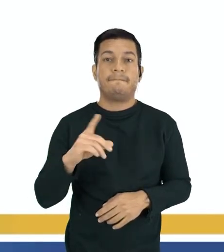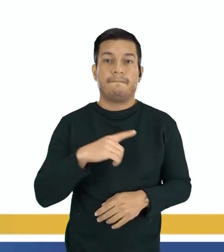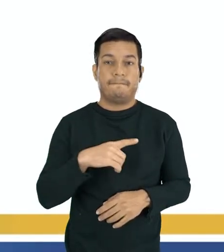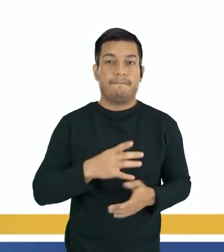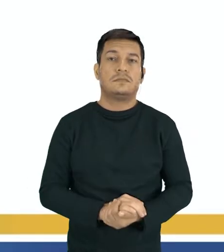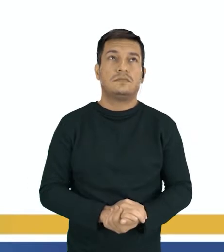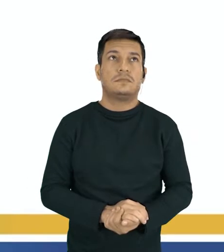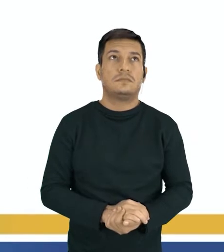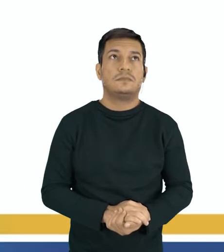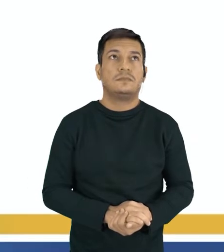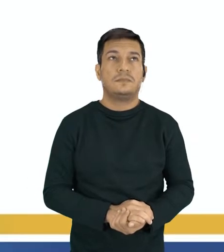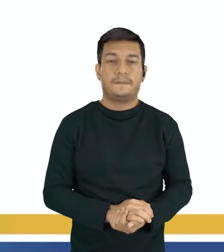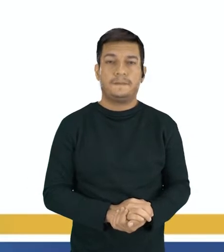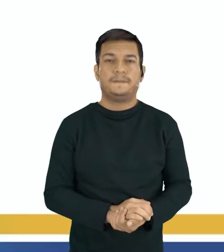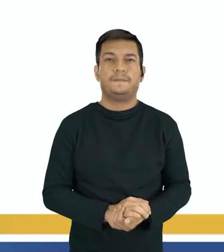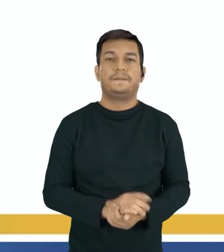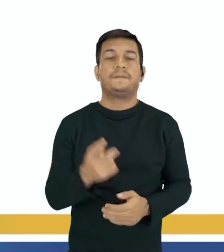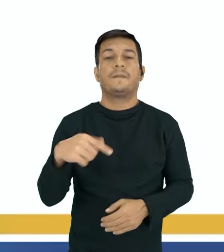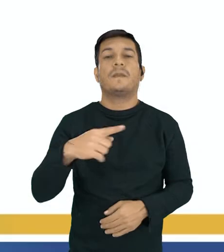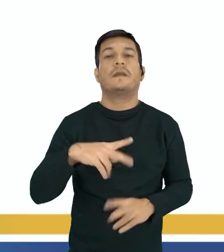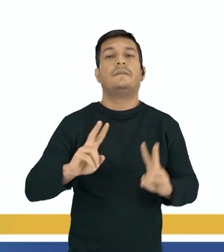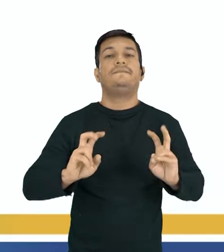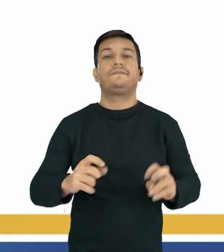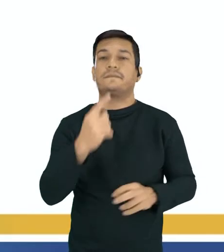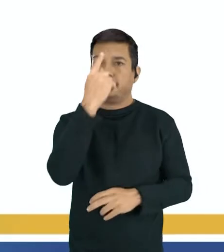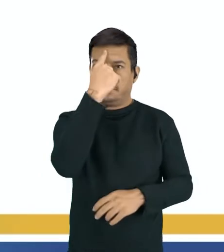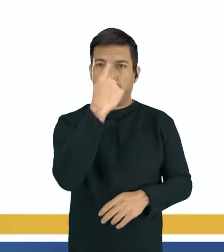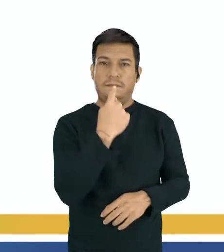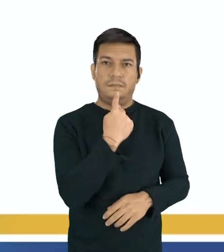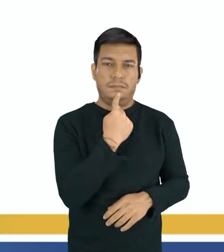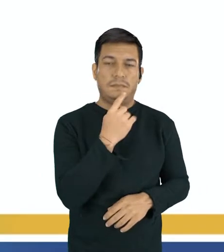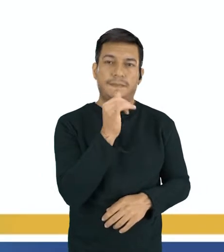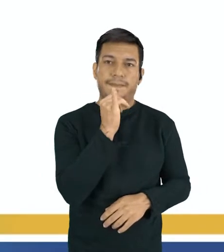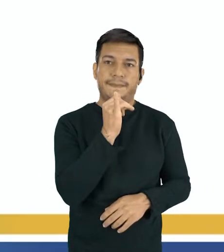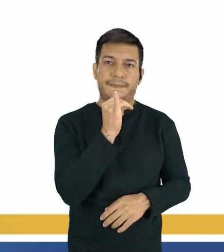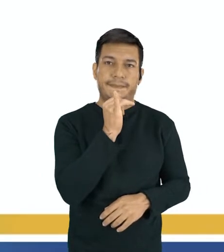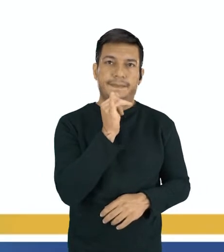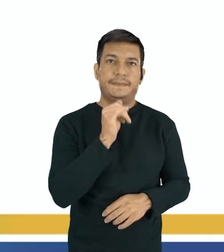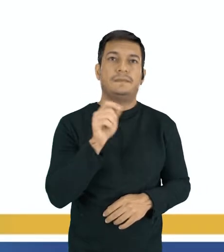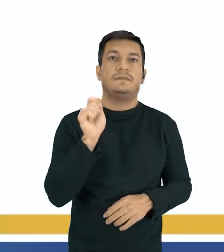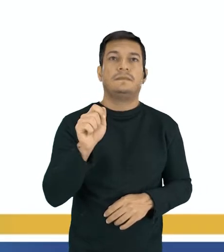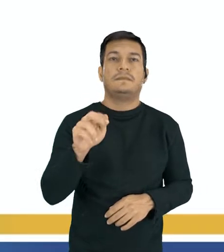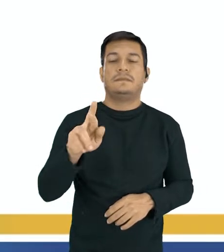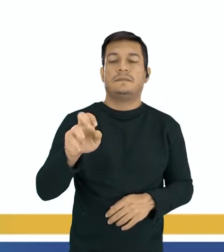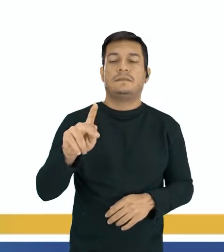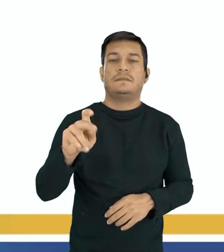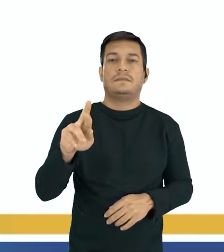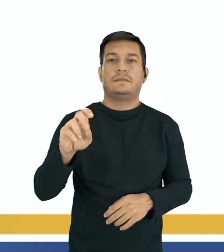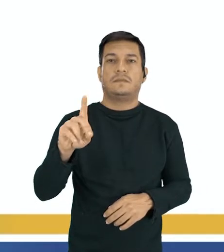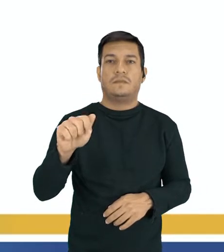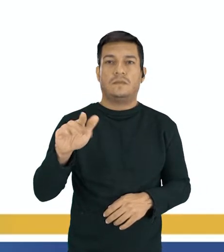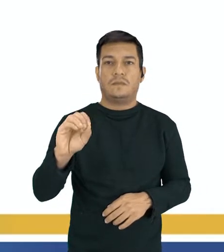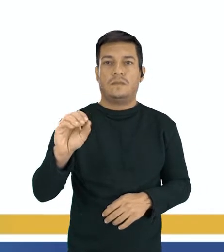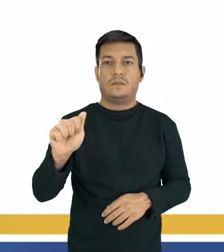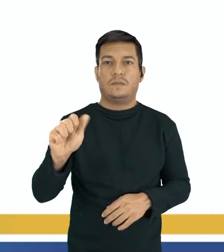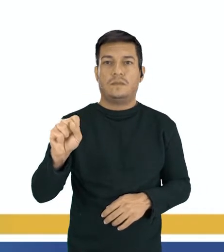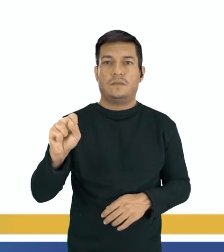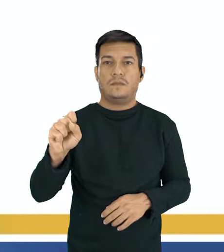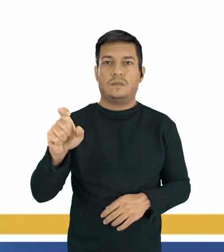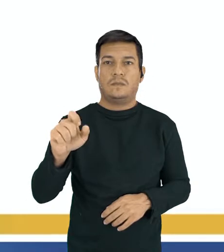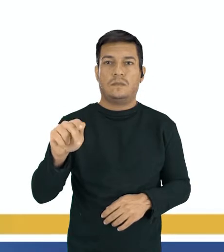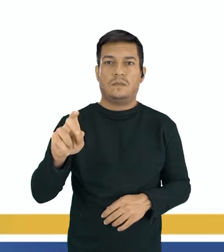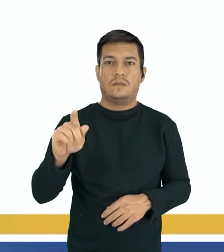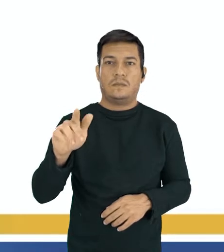esse indivíduo. Então, vocês podem observar na imagem um exemplo de reprodução assexuada, que é a